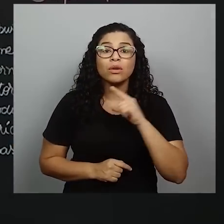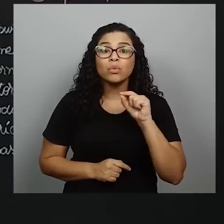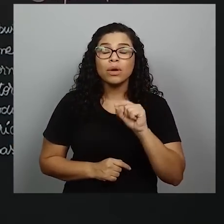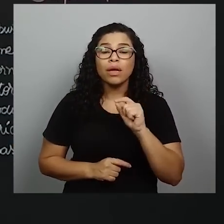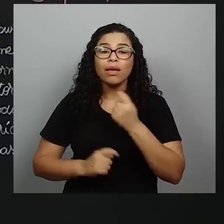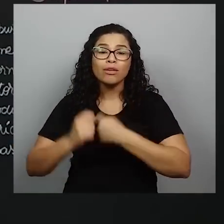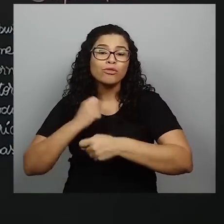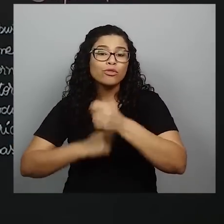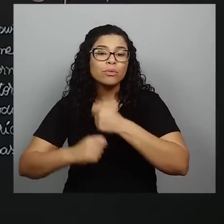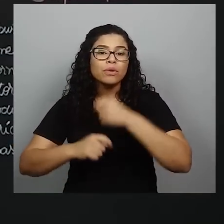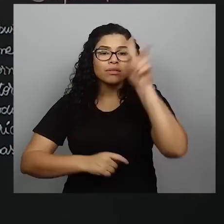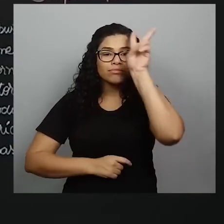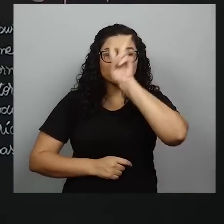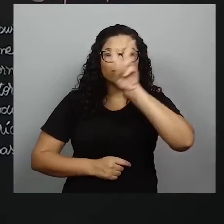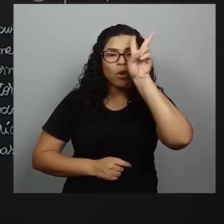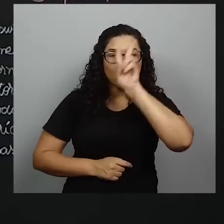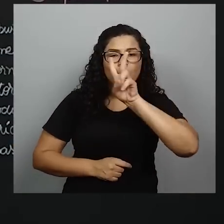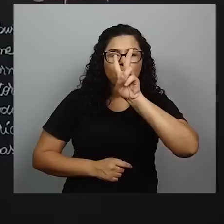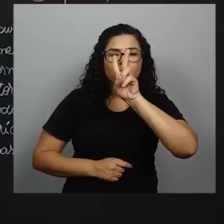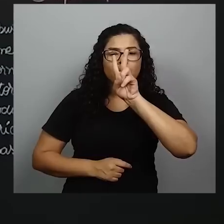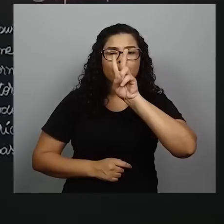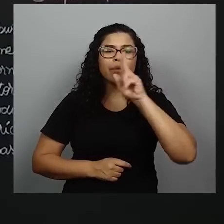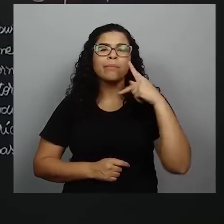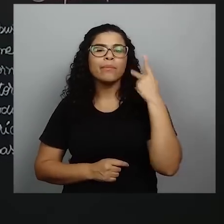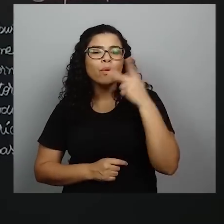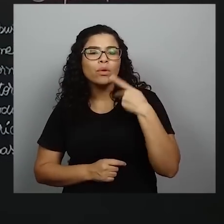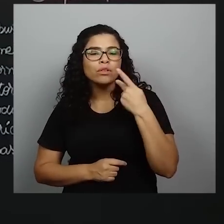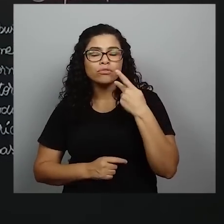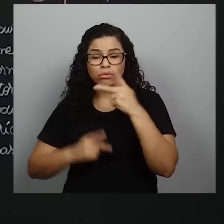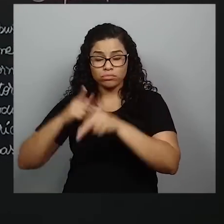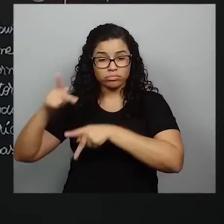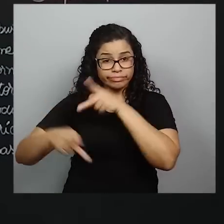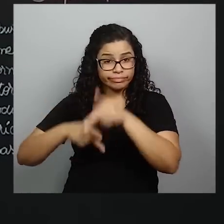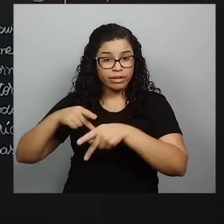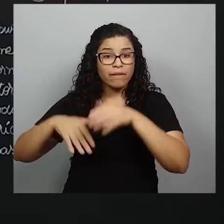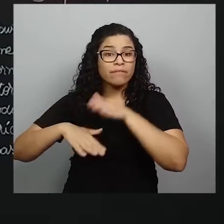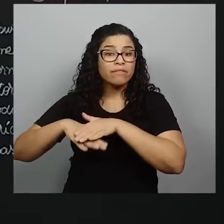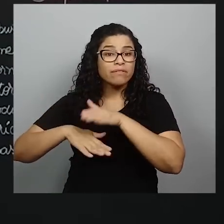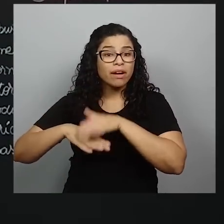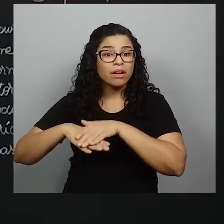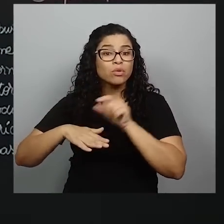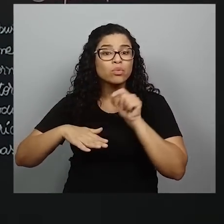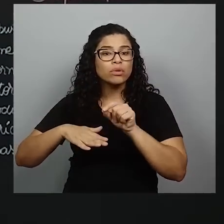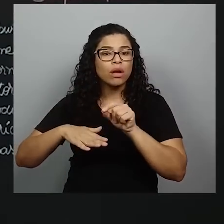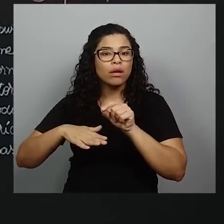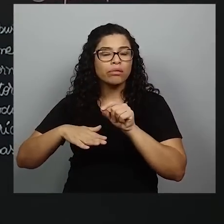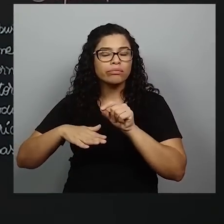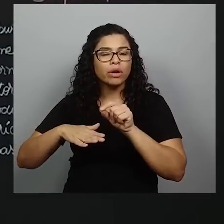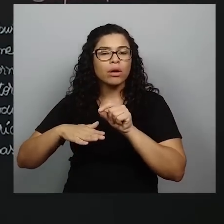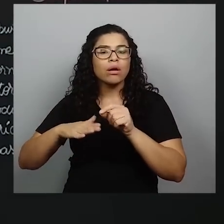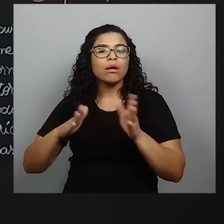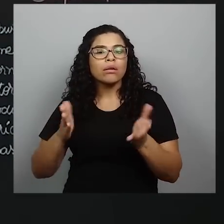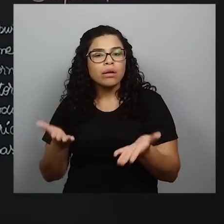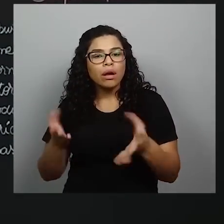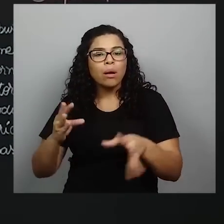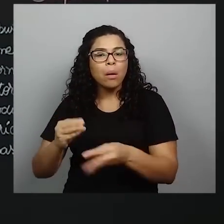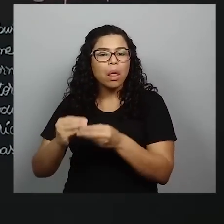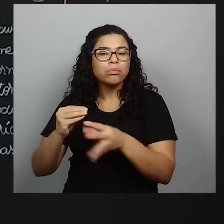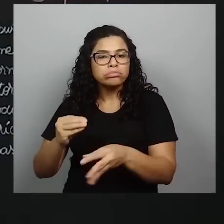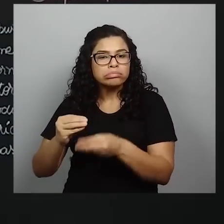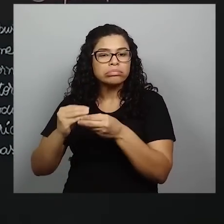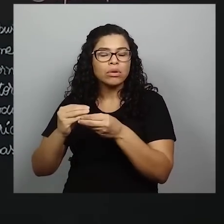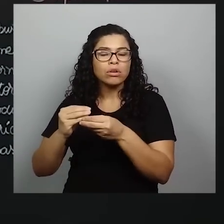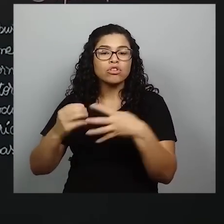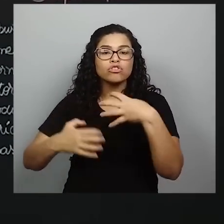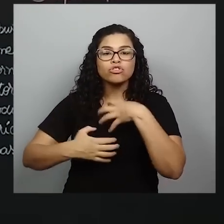conjunturas econômicas, históricas e políticas da população que fazem aí o acúmulo e o poder de